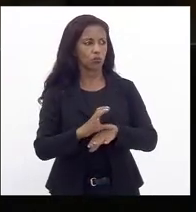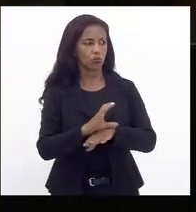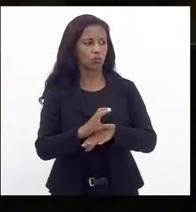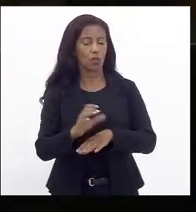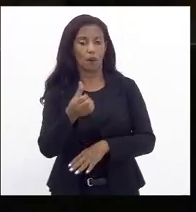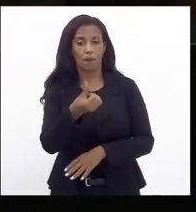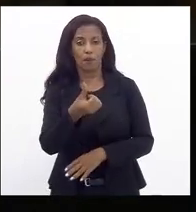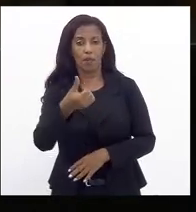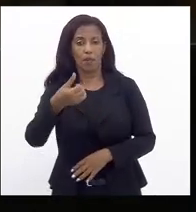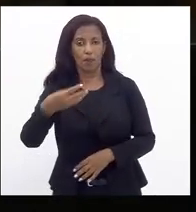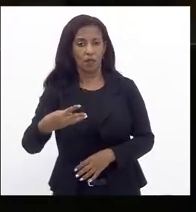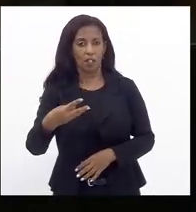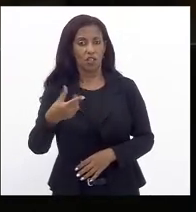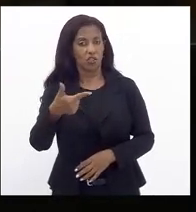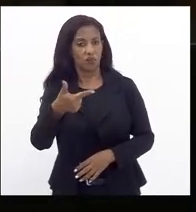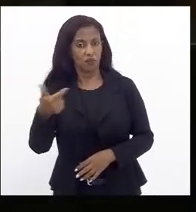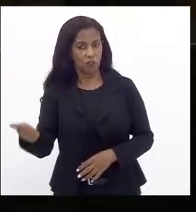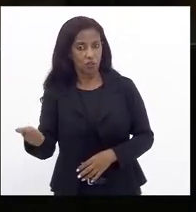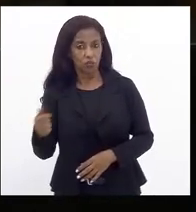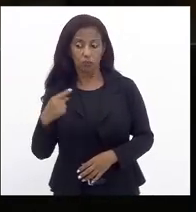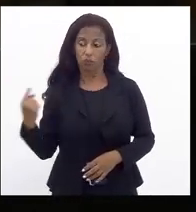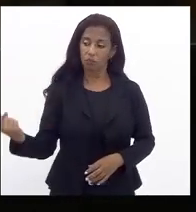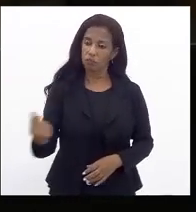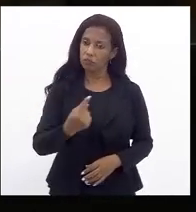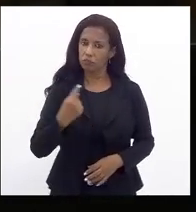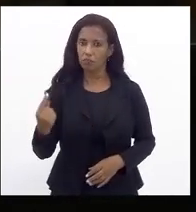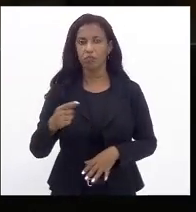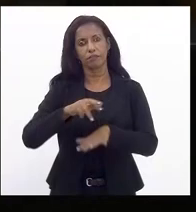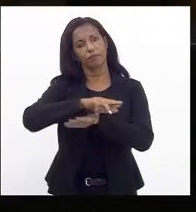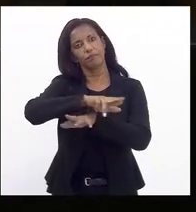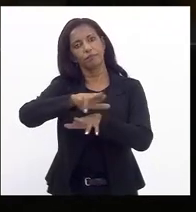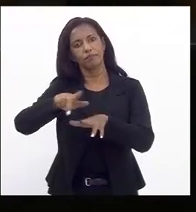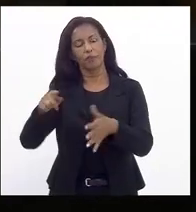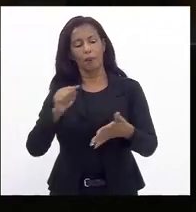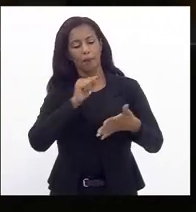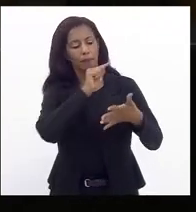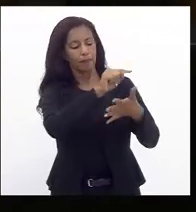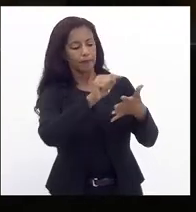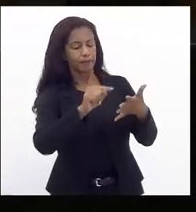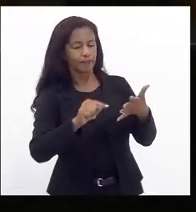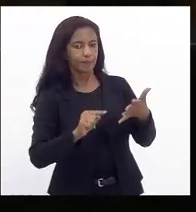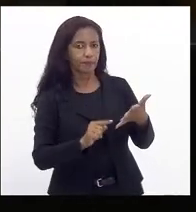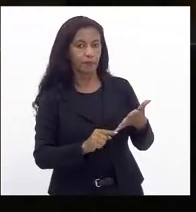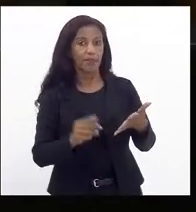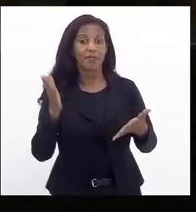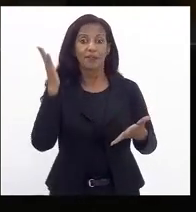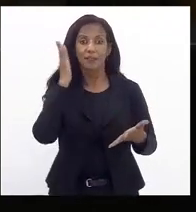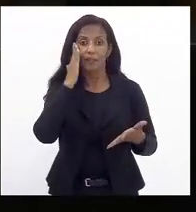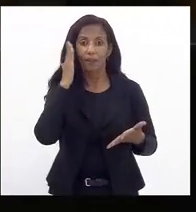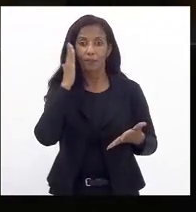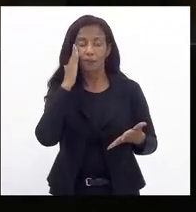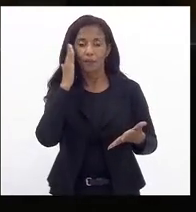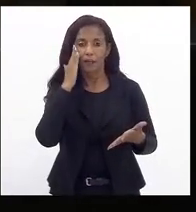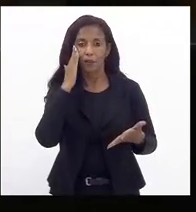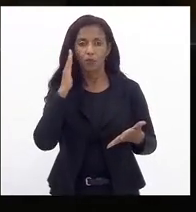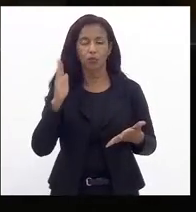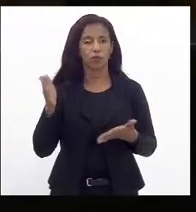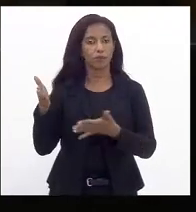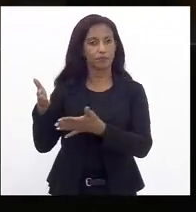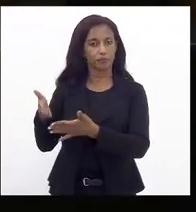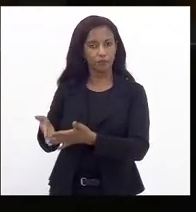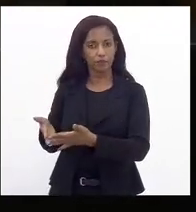63 2021 nós fizemos diversos apontamentos e a gente sabe que para